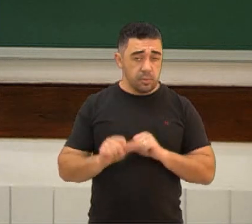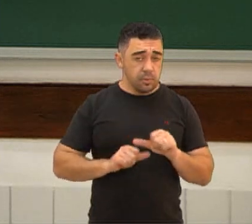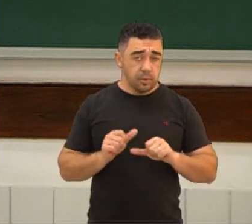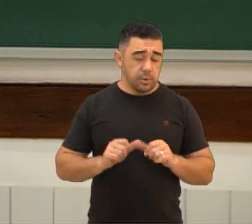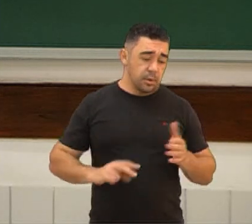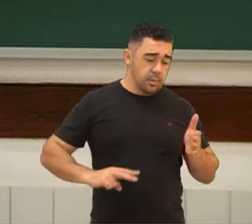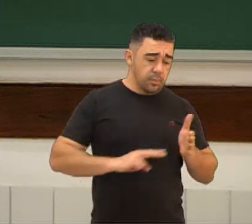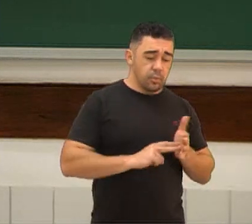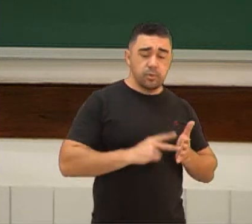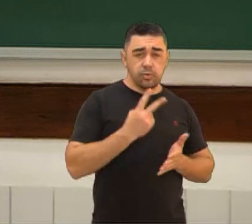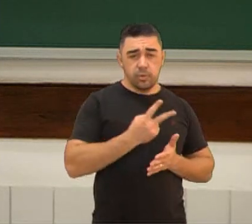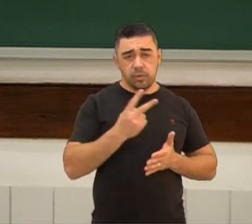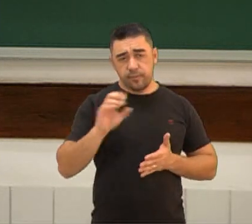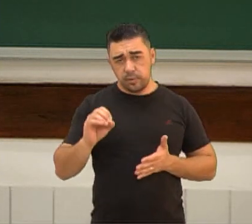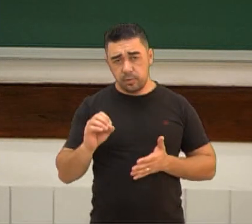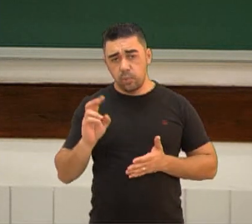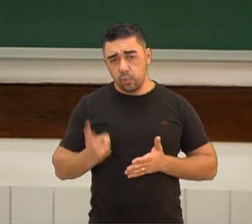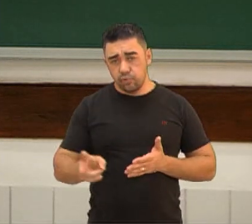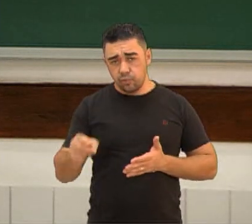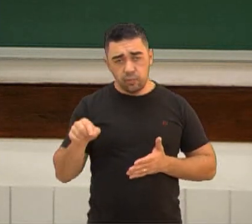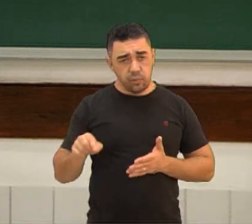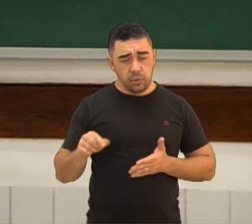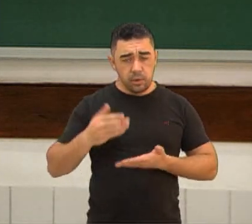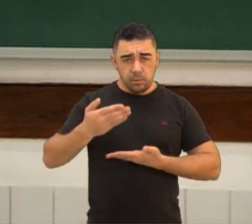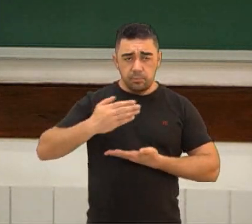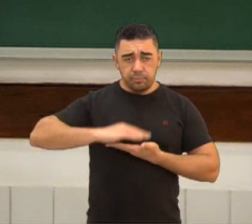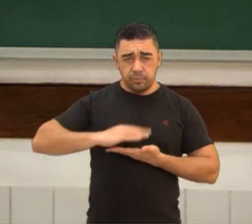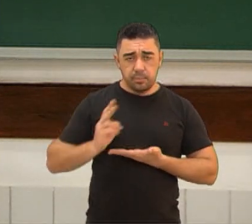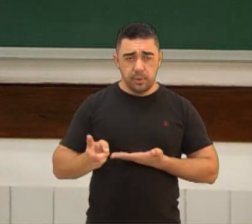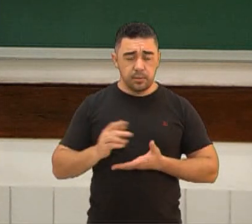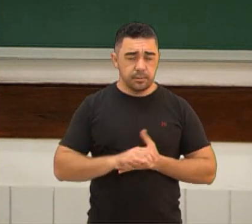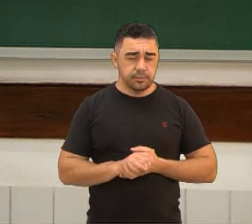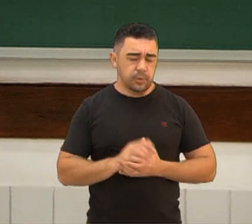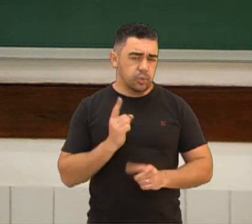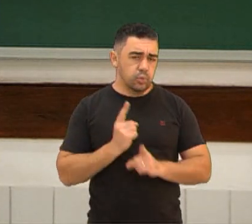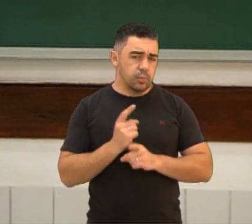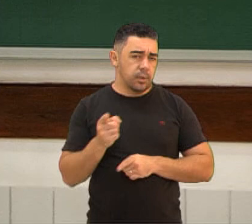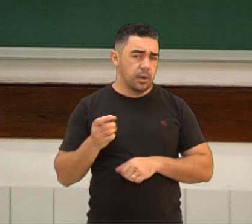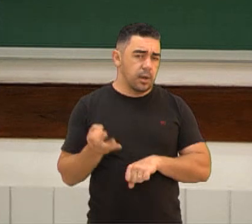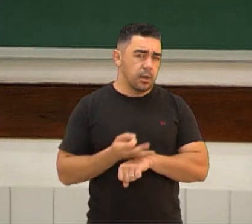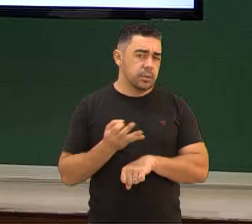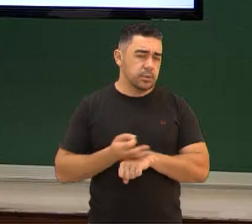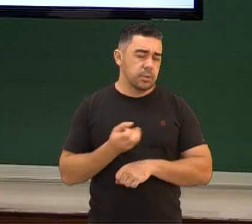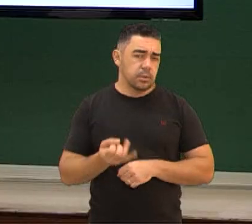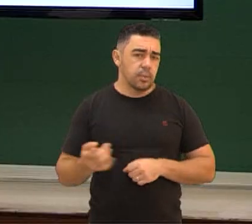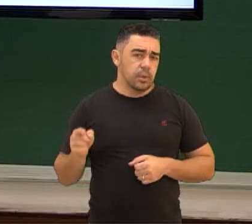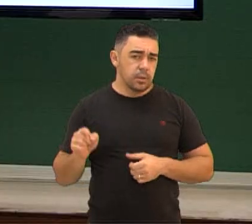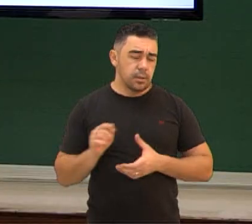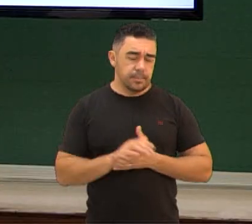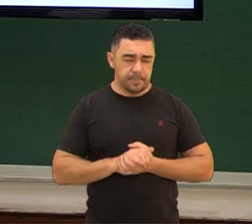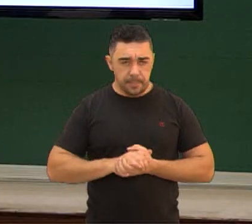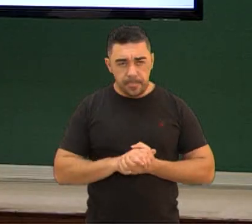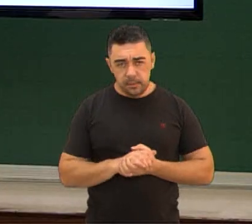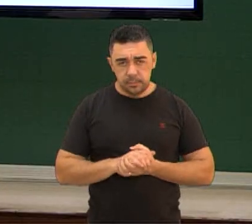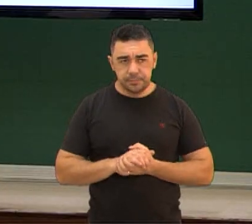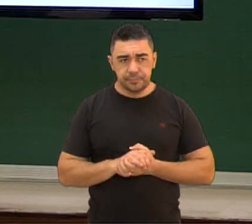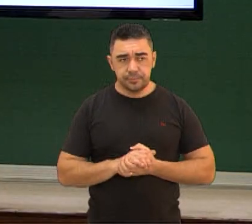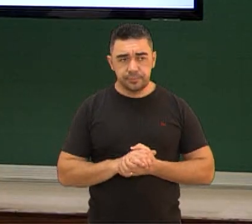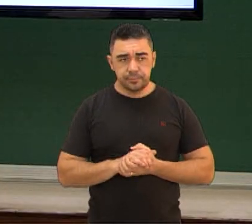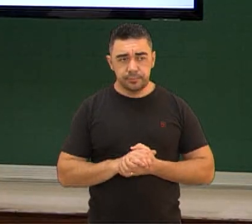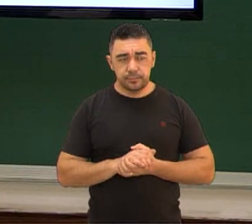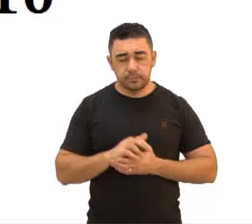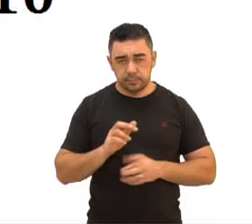eu ligar a 220. O material continua sendo o mesmo, é a mesma máquina. Então vamos descobrir a resistência elétrica dessa máquina.